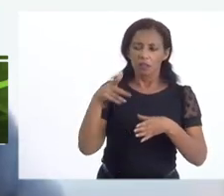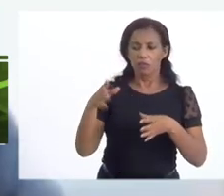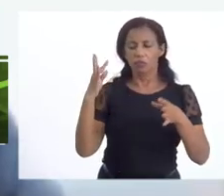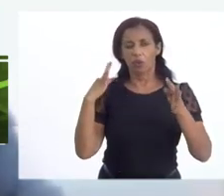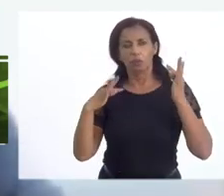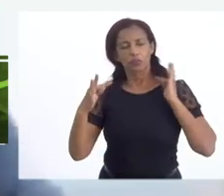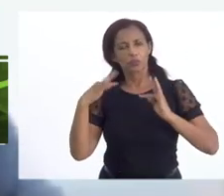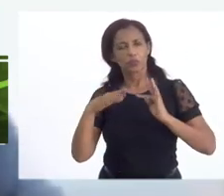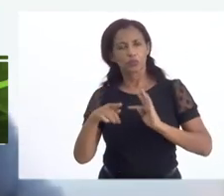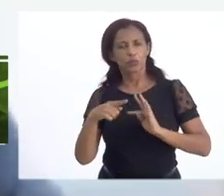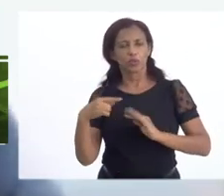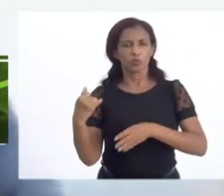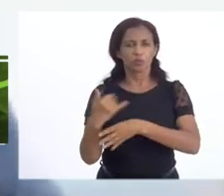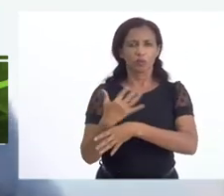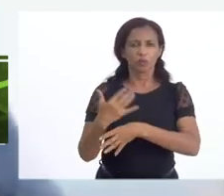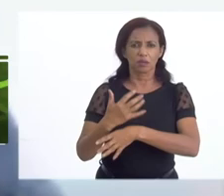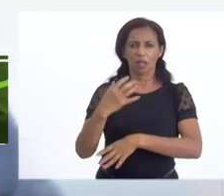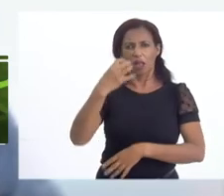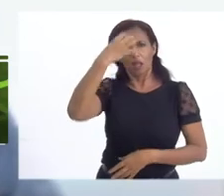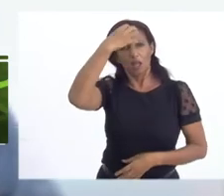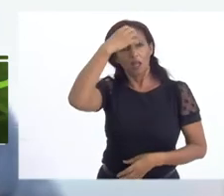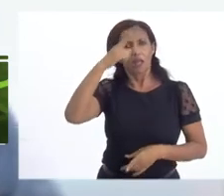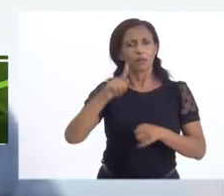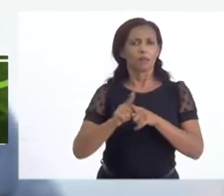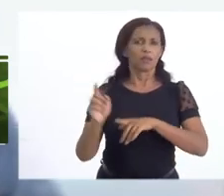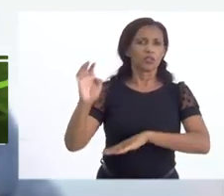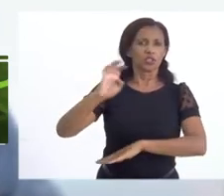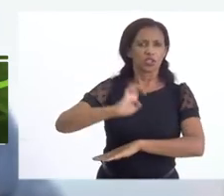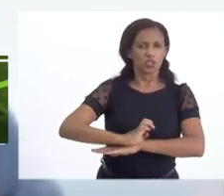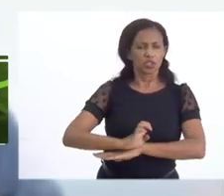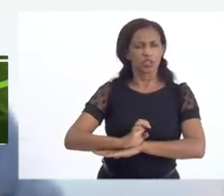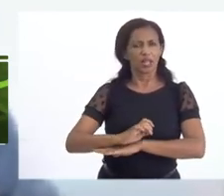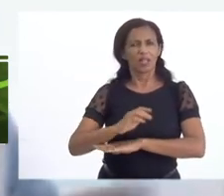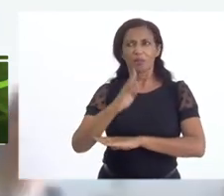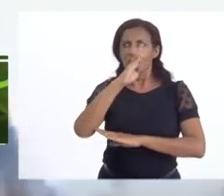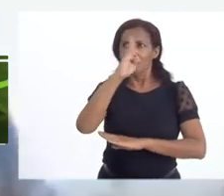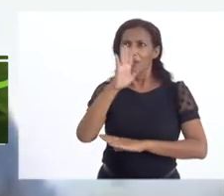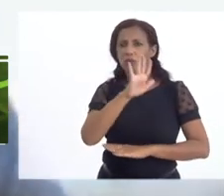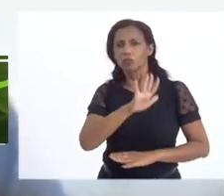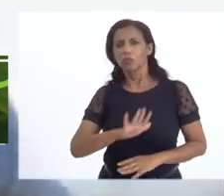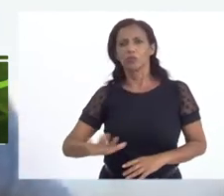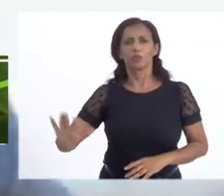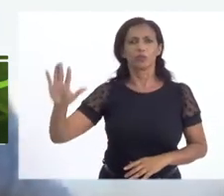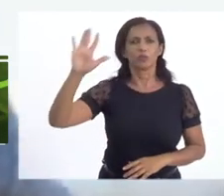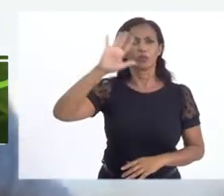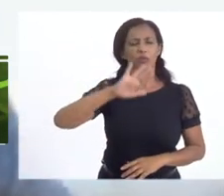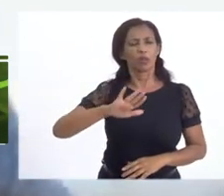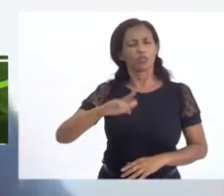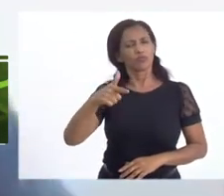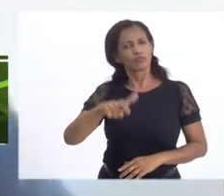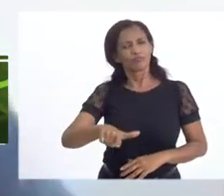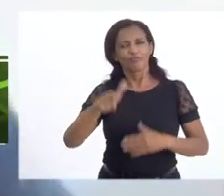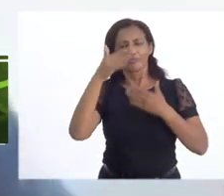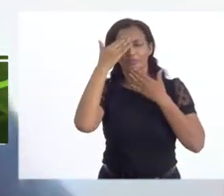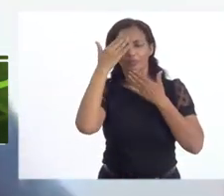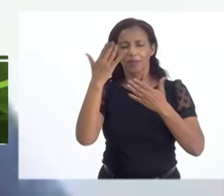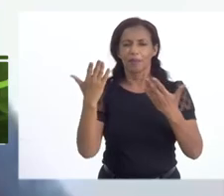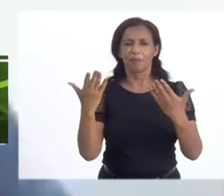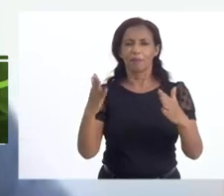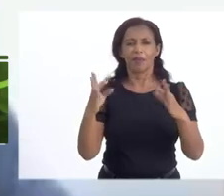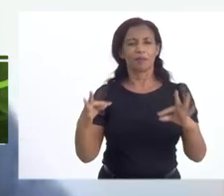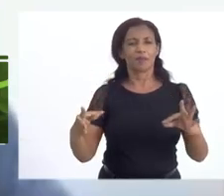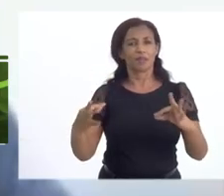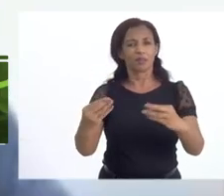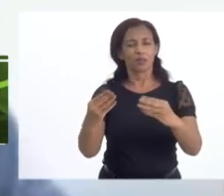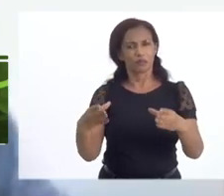turismo da nossa cidade Angra, como do nosso estado, mas fundamentalmente para o Brasil. Então, mais uma vez, muito obrigado e parabéns para todos vocês